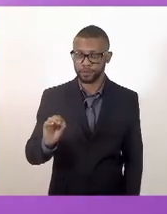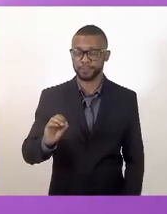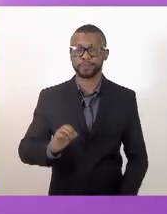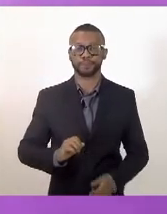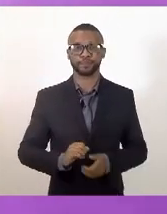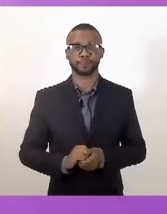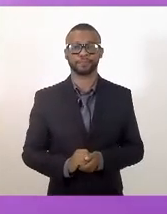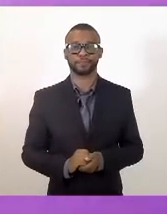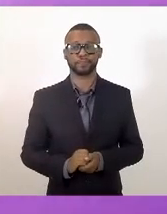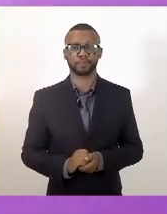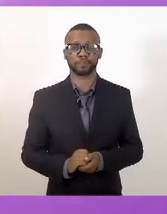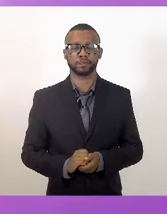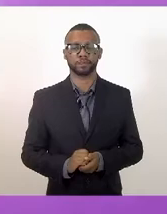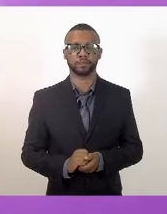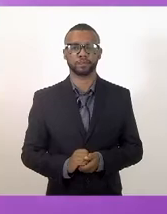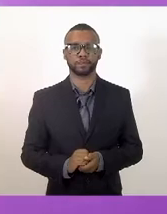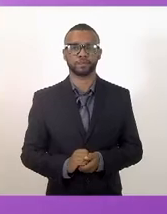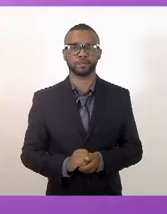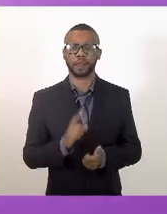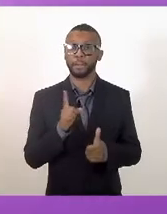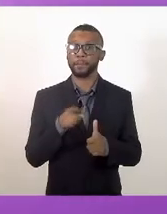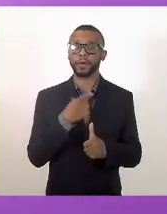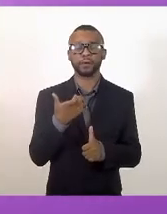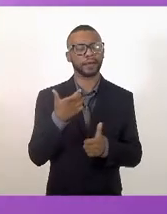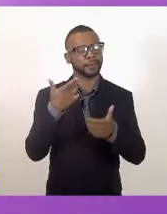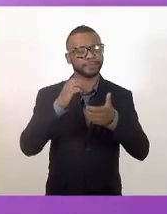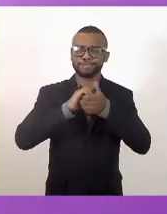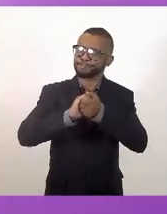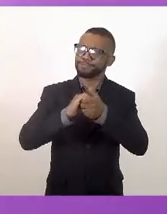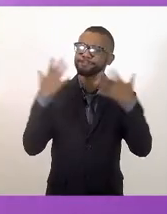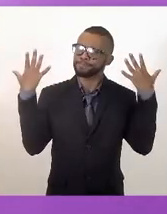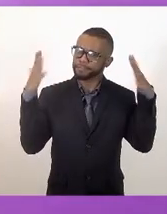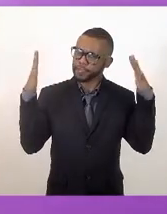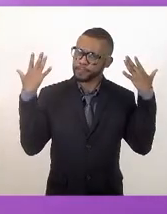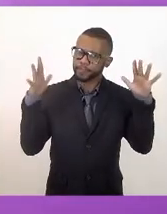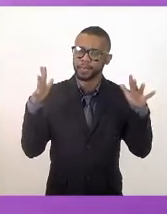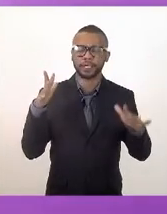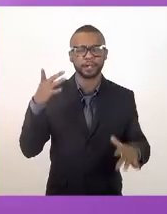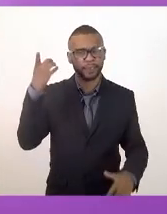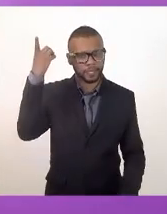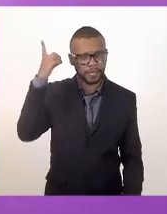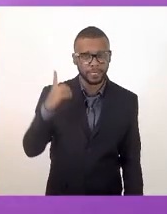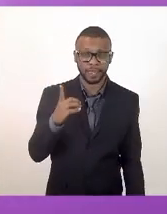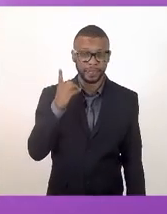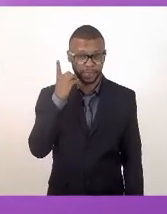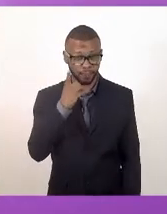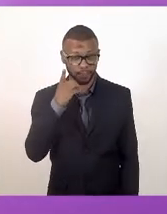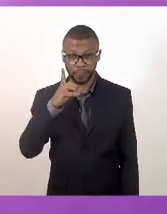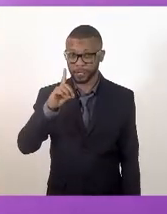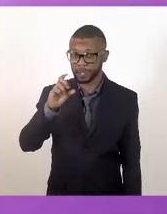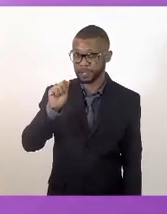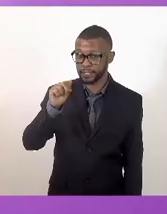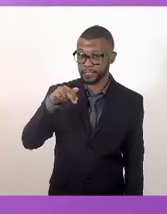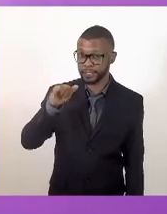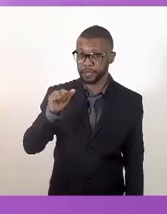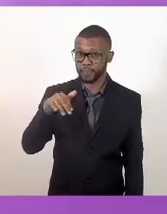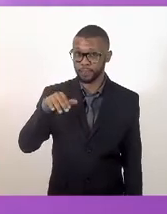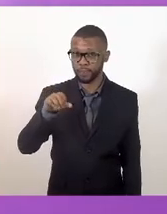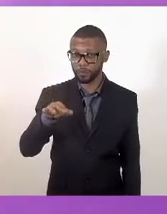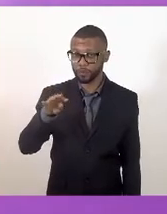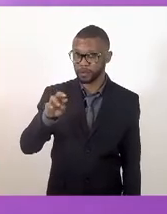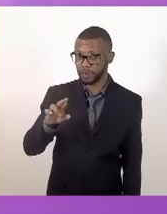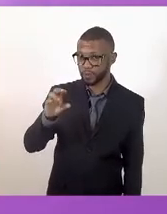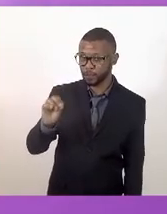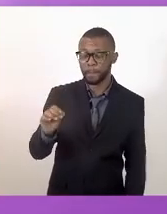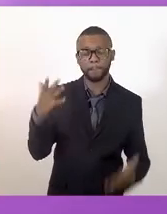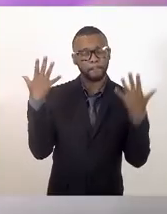fala primeiro parabenizar a Dani, né? Já parabenizei no grupo, mas parabéns novamente, Dani,